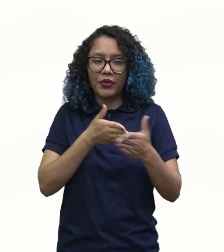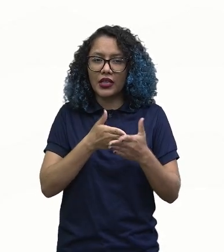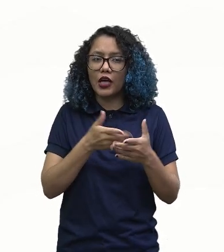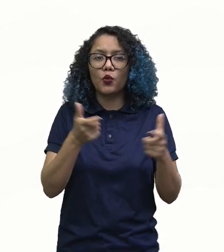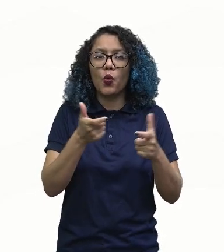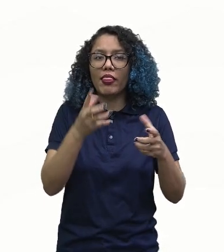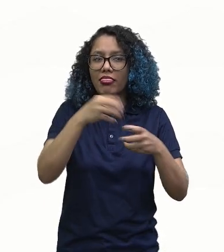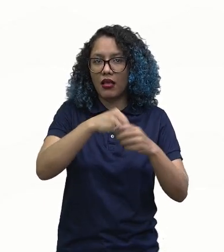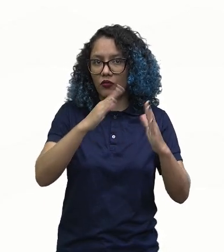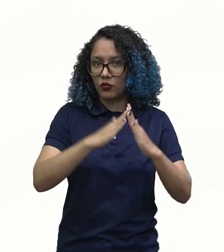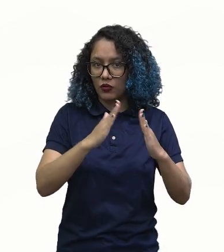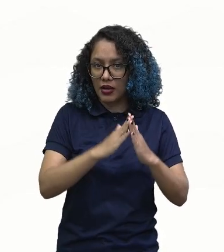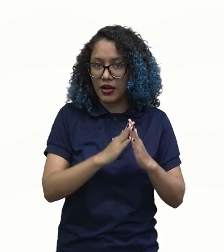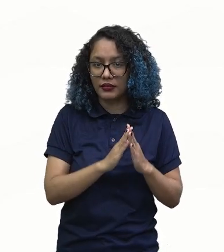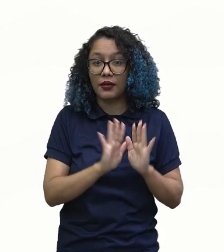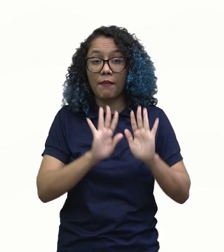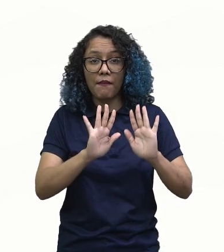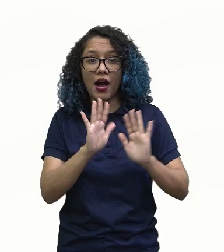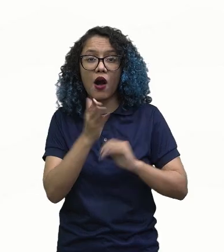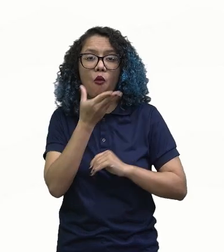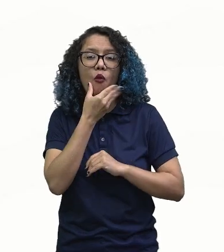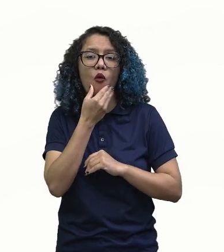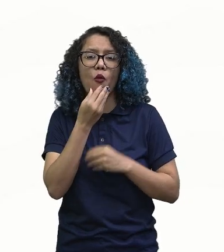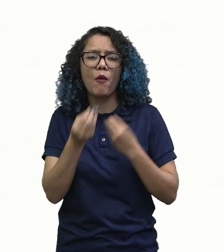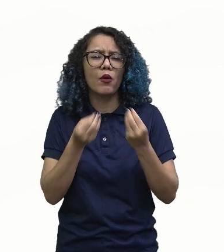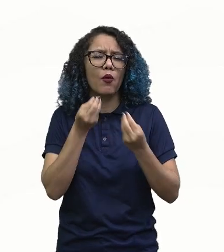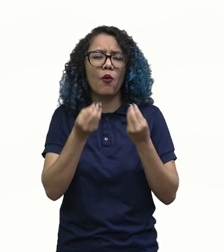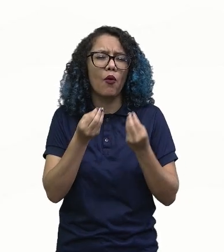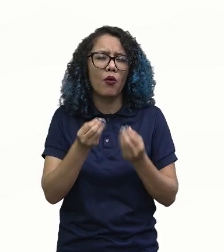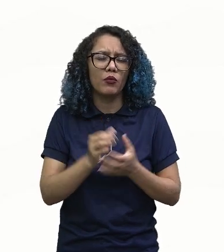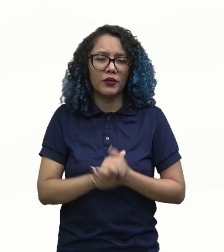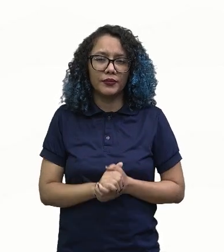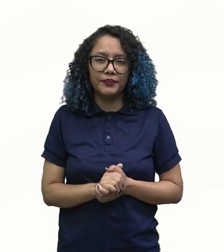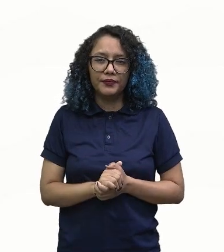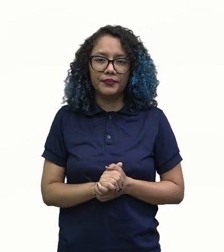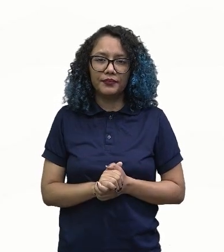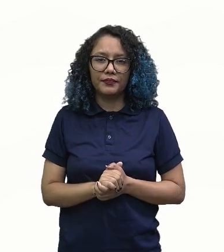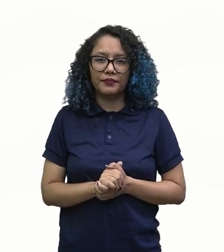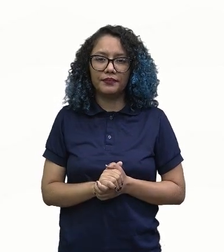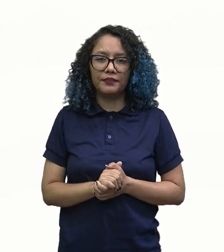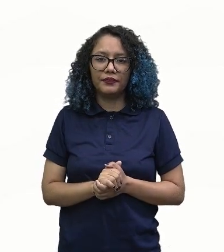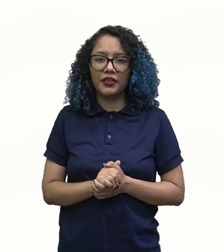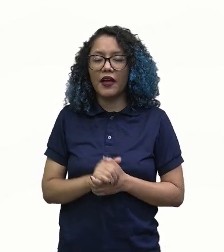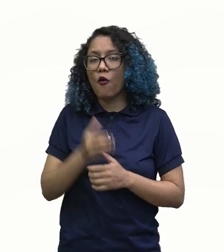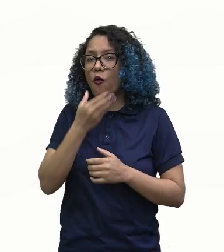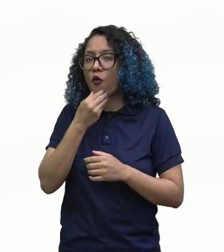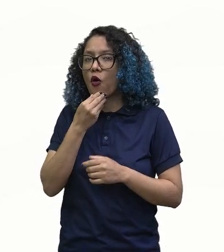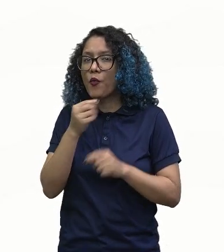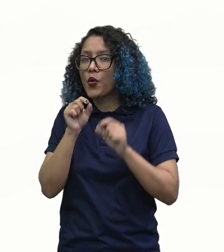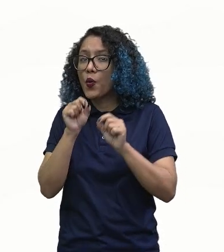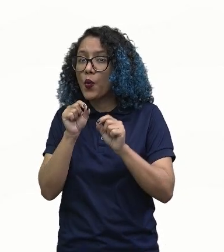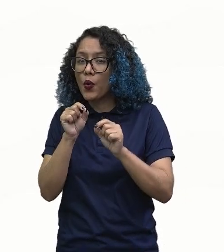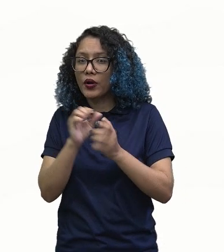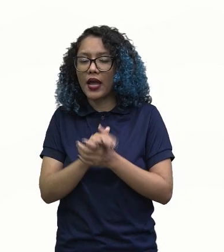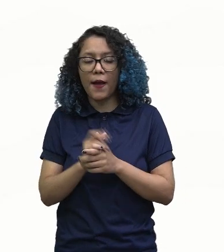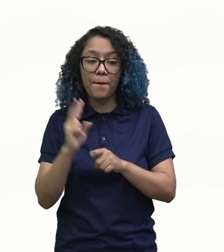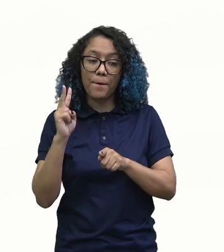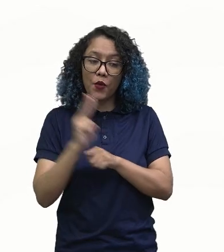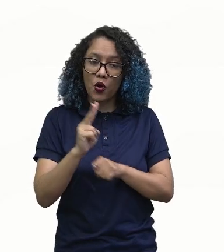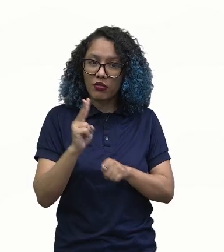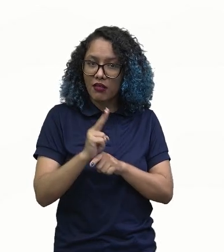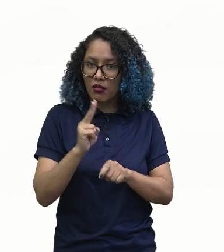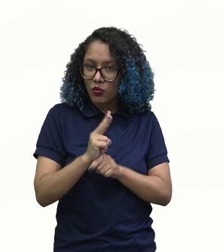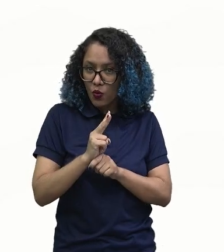doméstico, enquanto os homens eles eram considerados os provedores, os